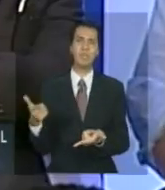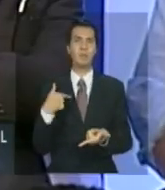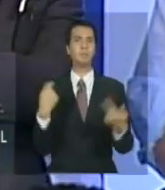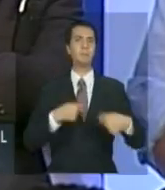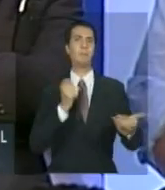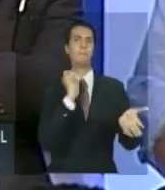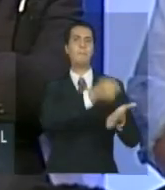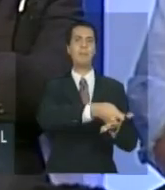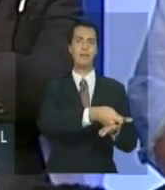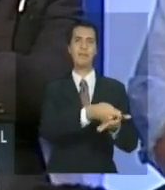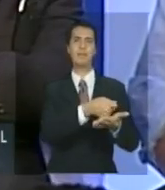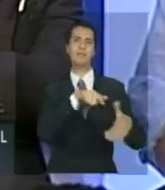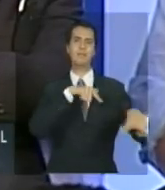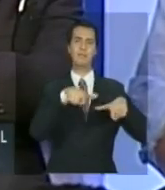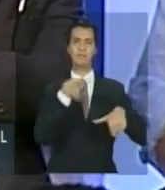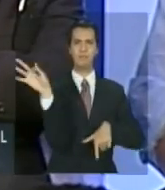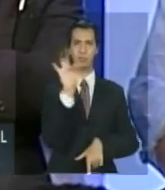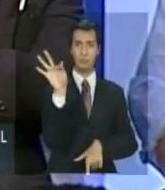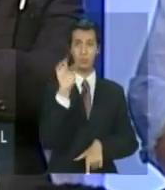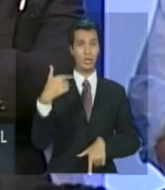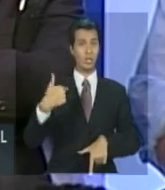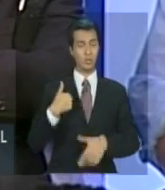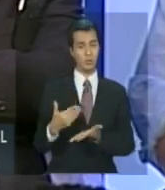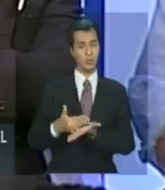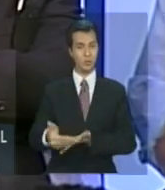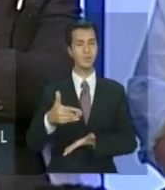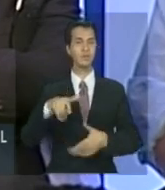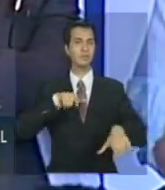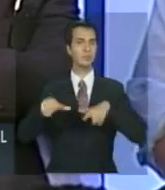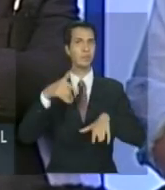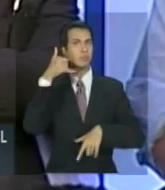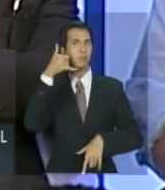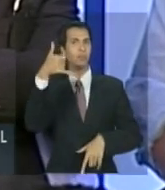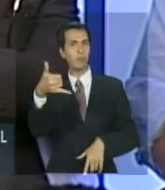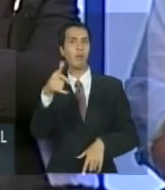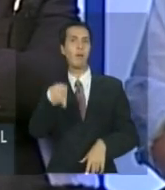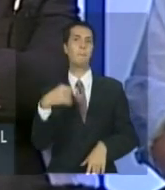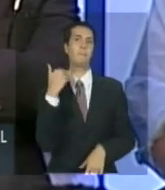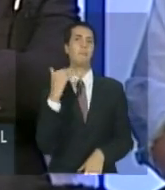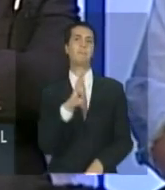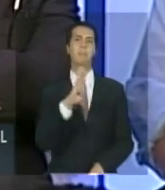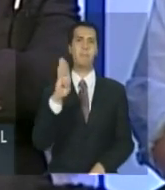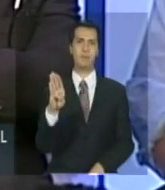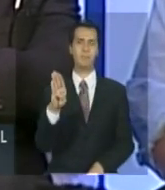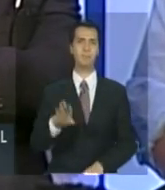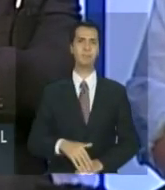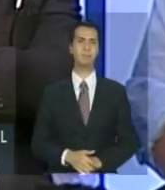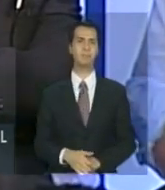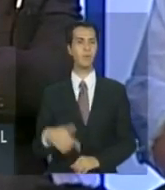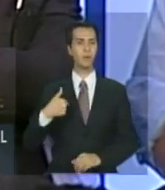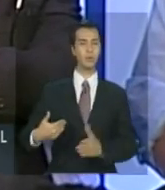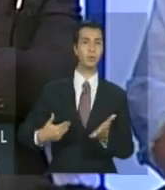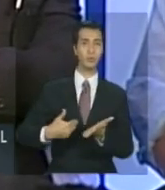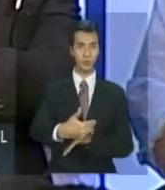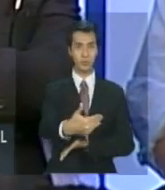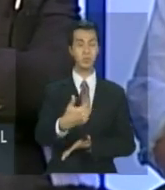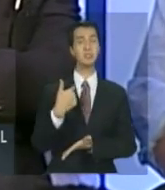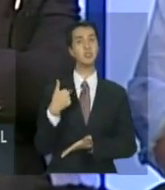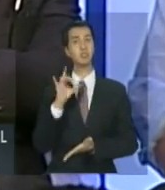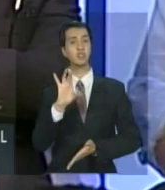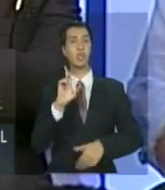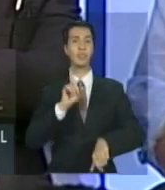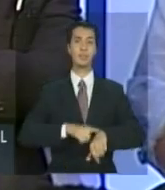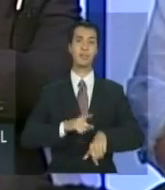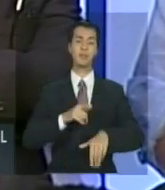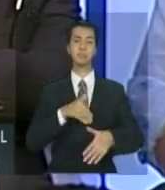ofertou uma vaga de teleoperador do Banco do Brasil. Eu vim na intenção de ser algo temporário até eu finalizar minha faculdade, porque eu